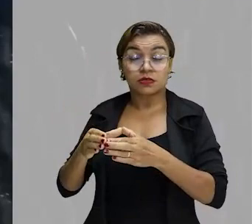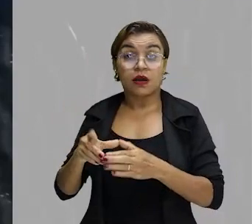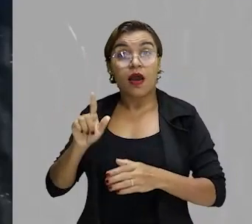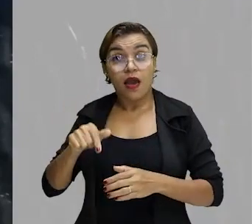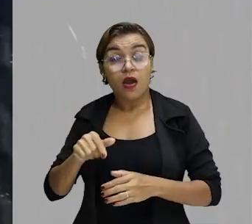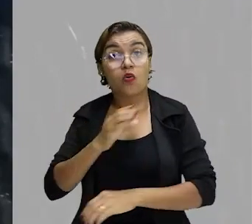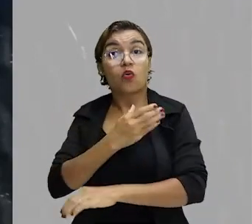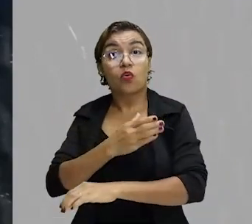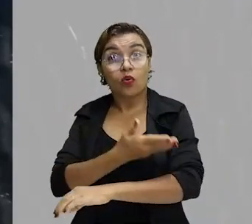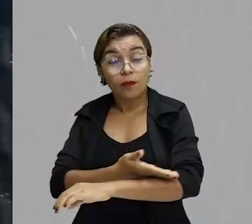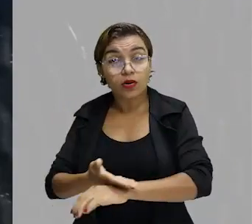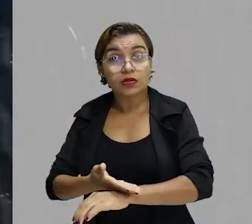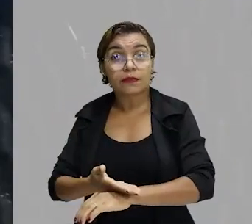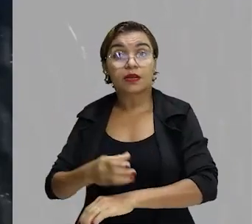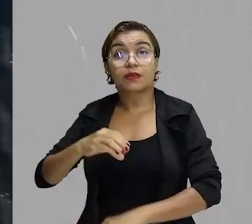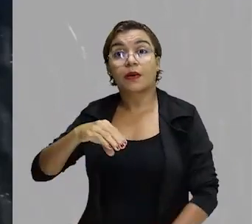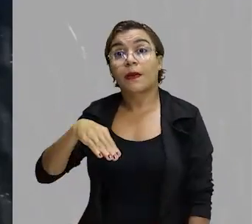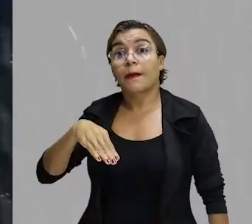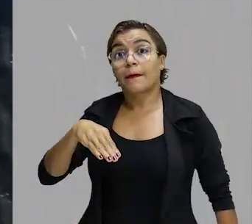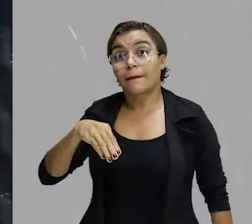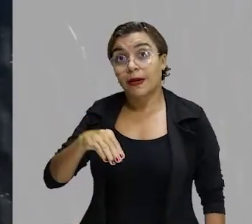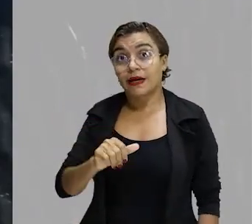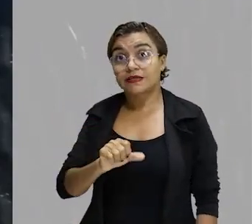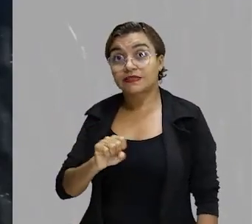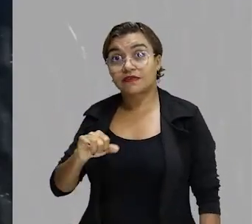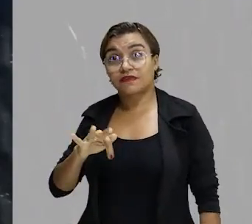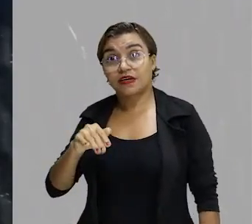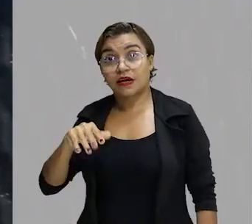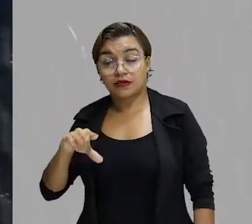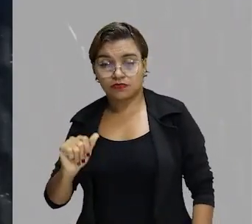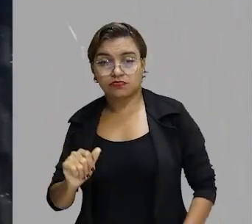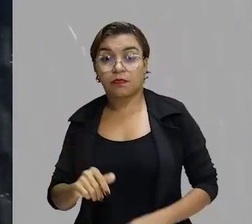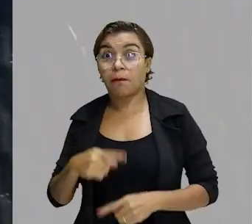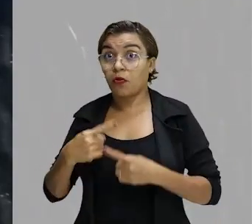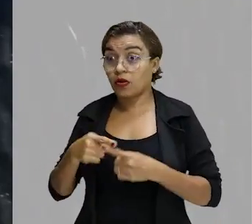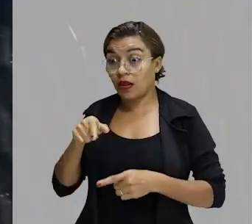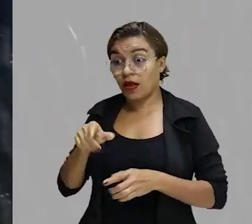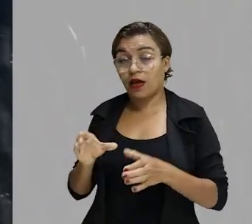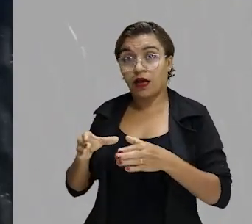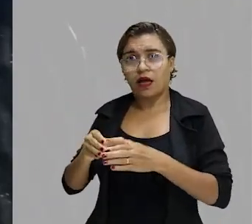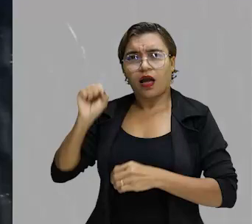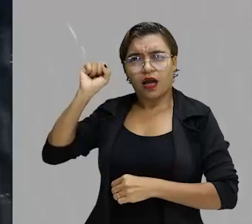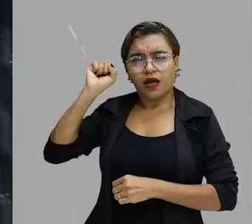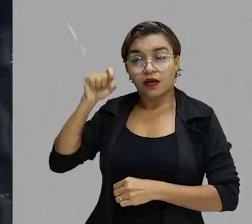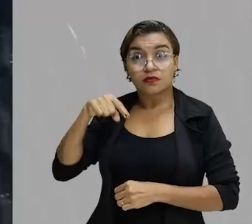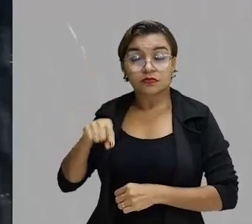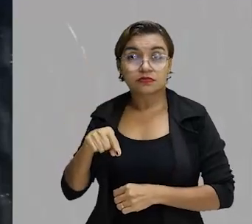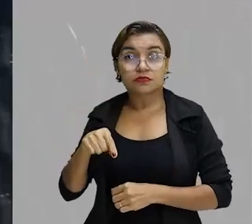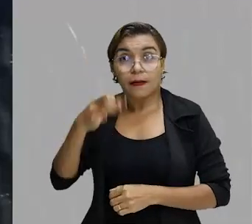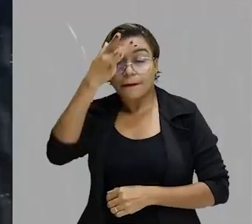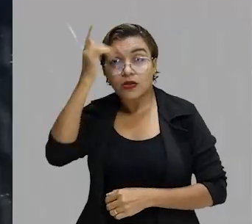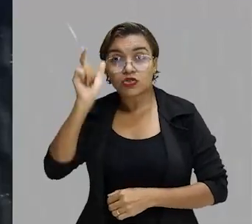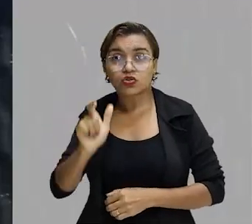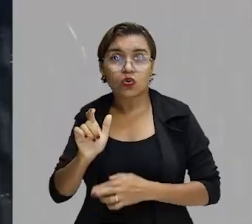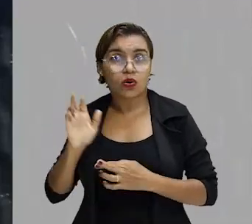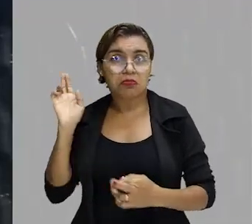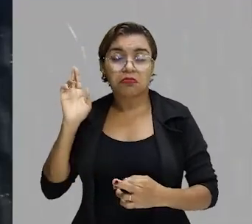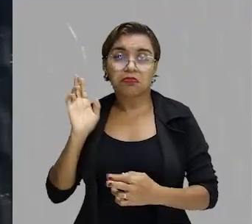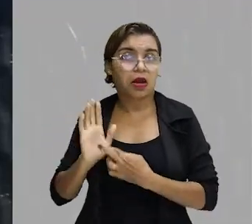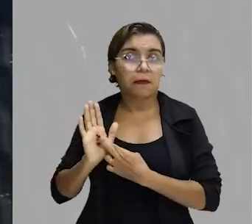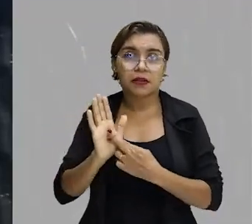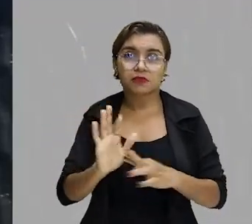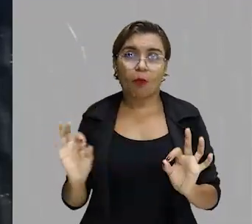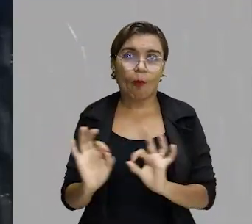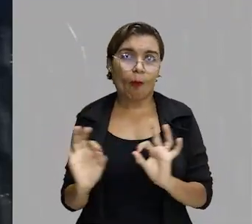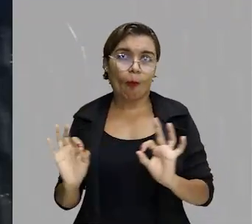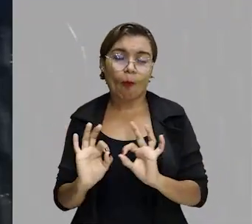comportamento massificado. Porque naquela torcida, o indivíduo, ele não representa nada. Ele se esvaziou.